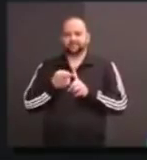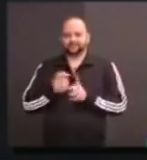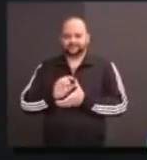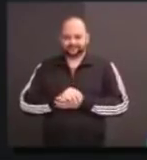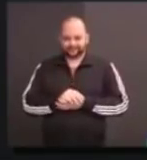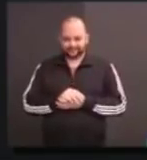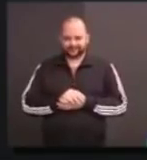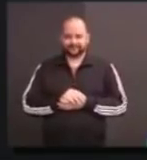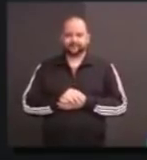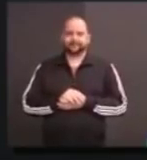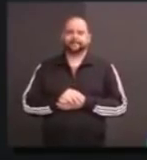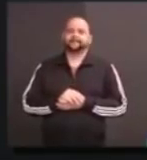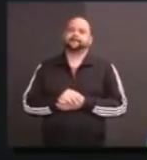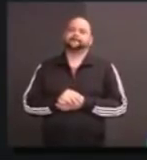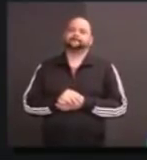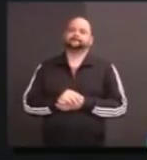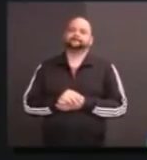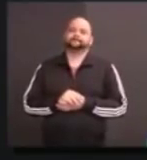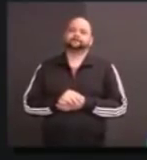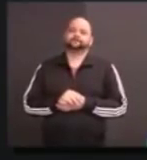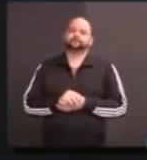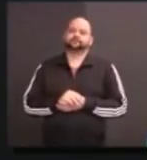Estava prenha.